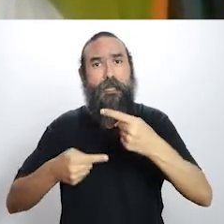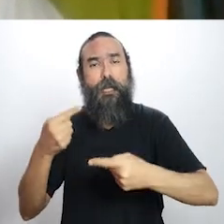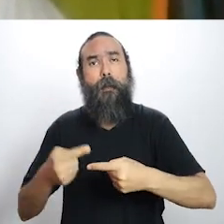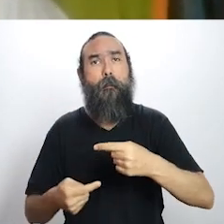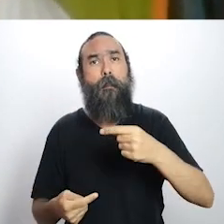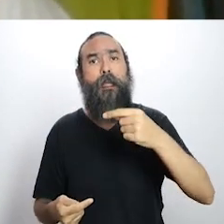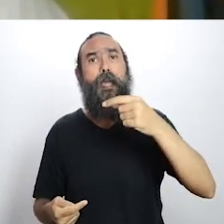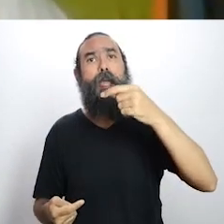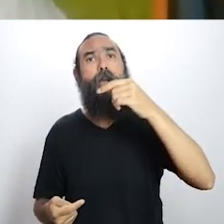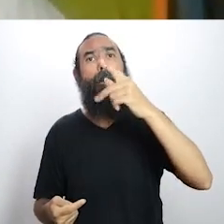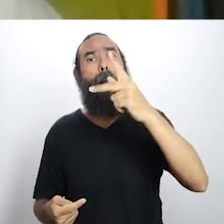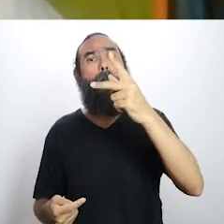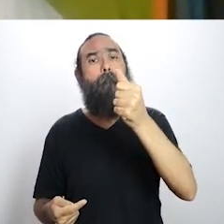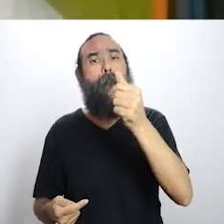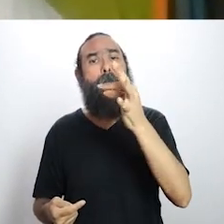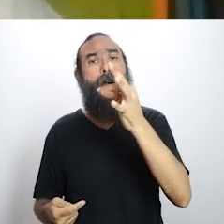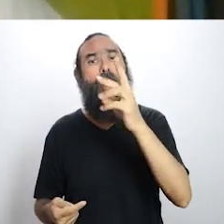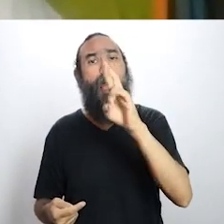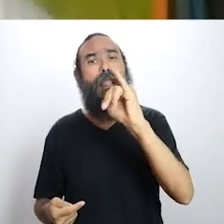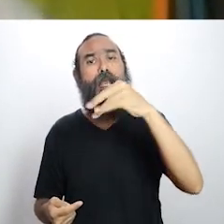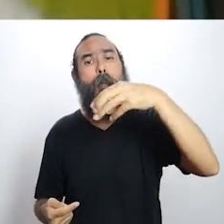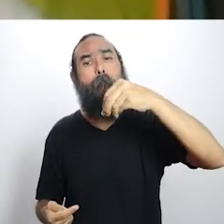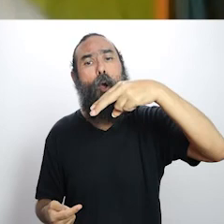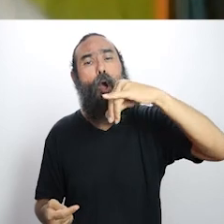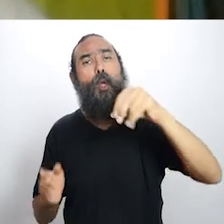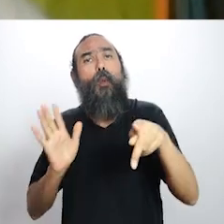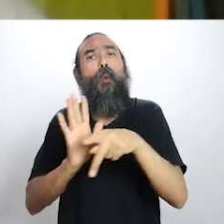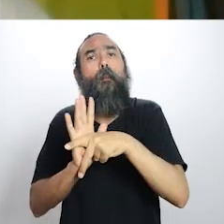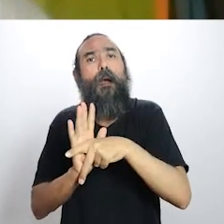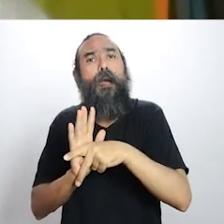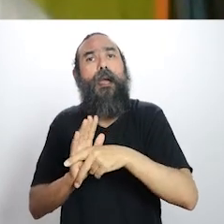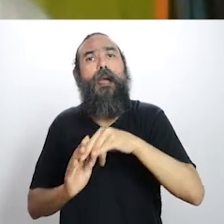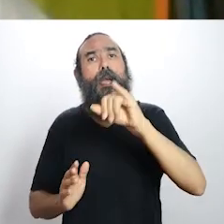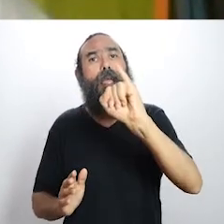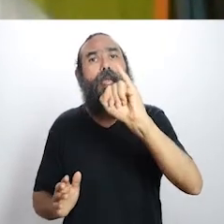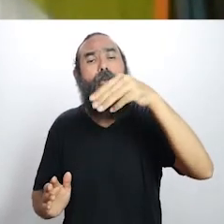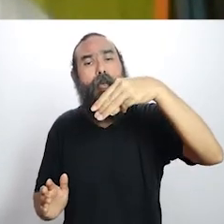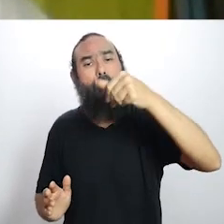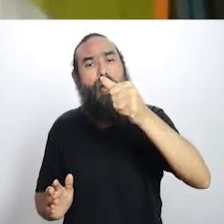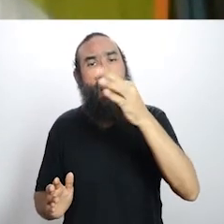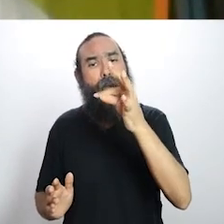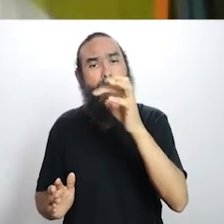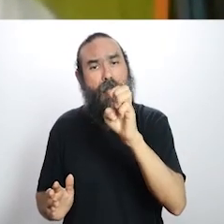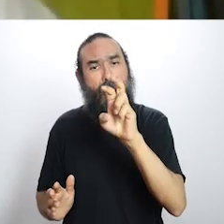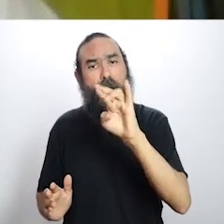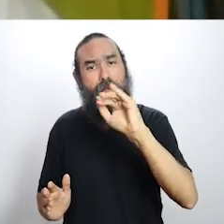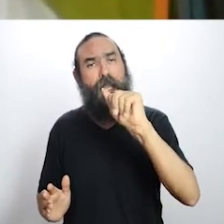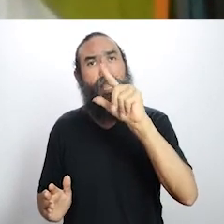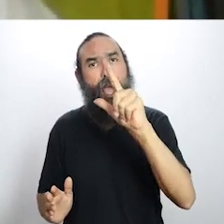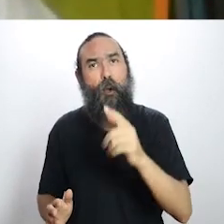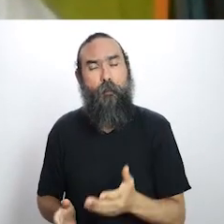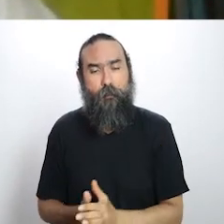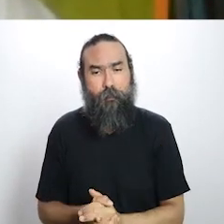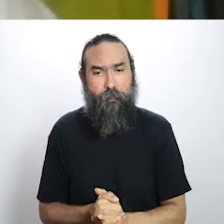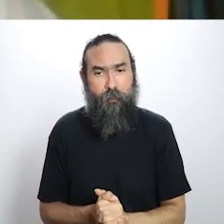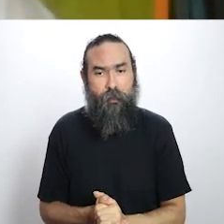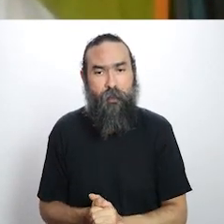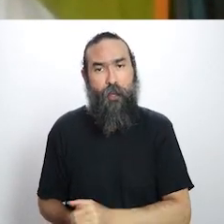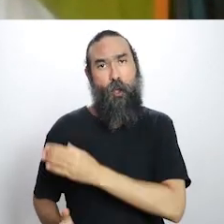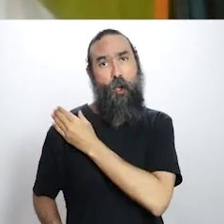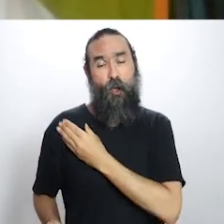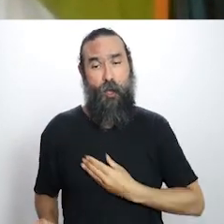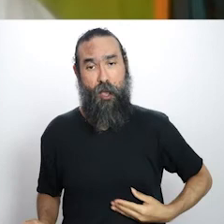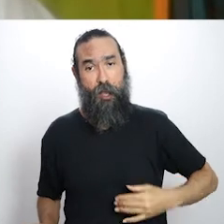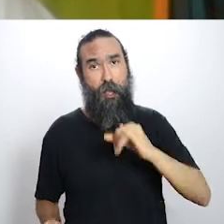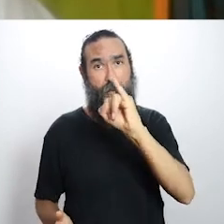que não só propunha registrar, nesse livro de saberes do IPHAN, as manifestações de